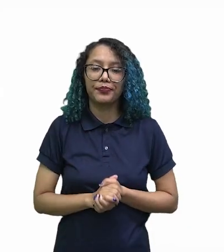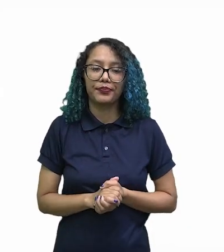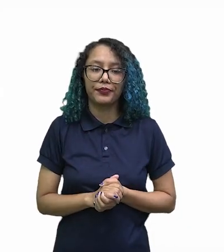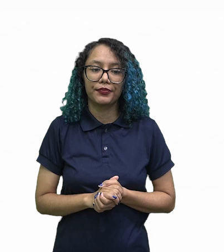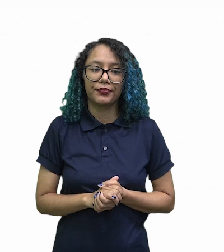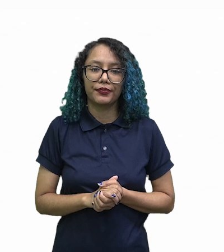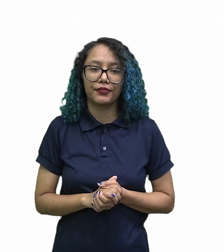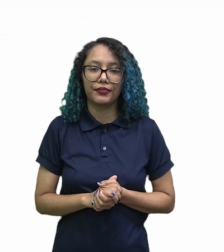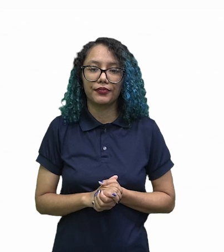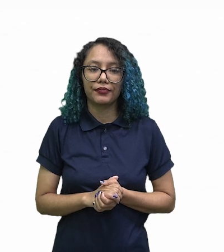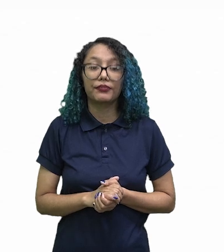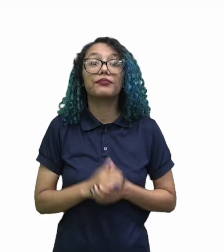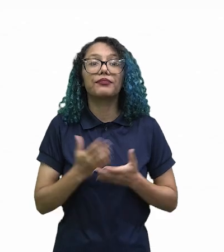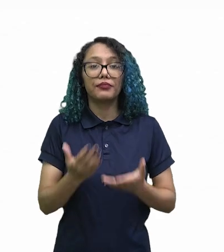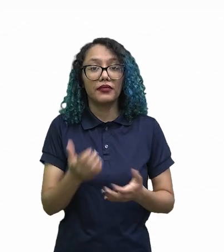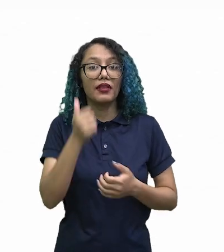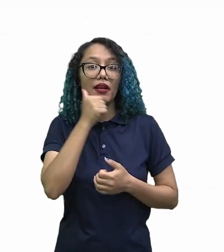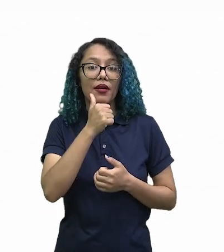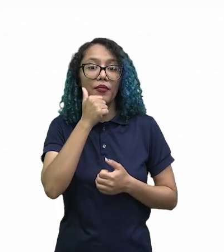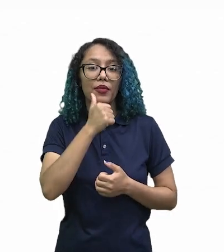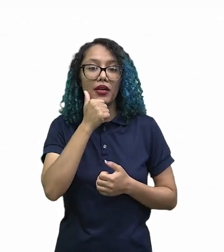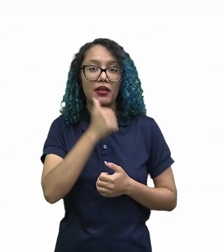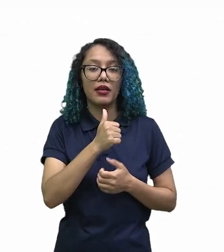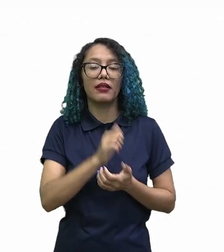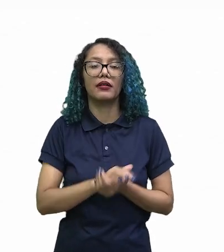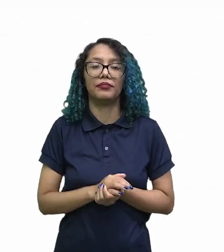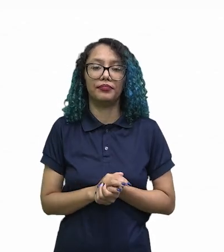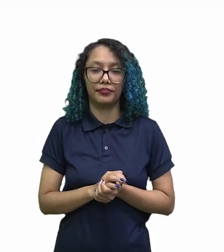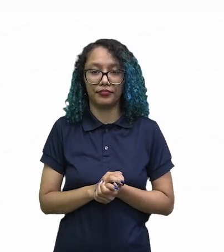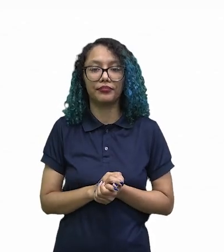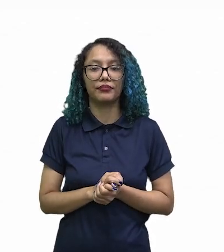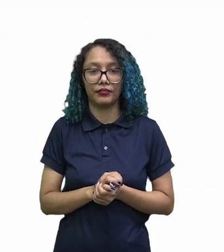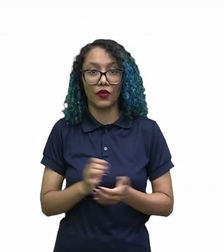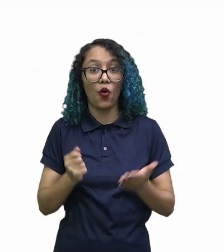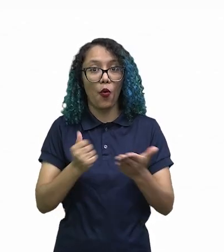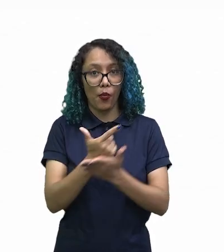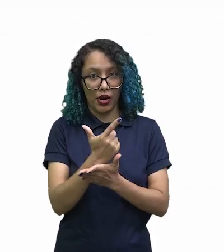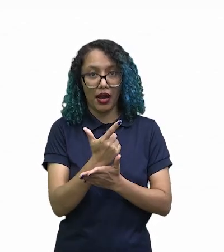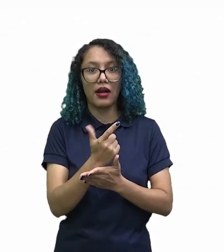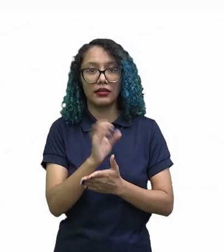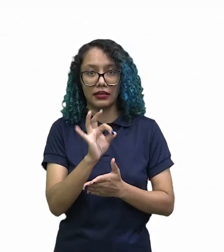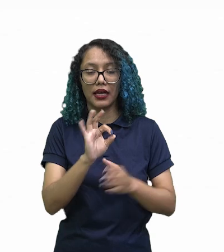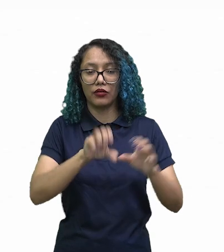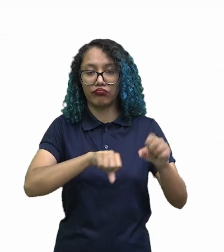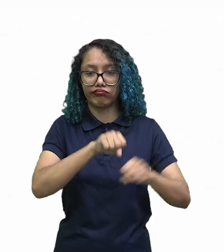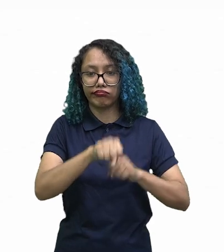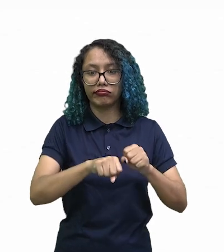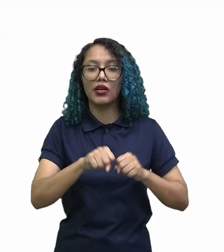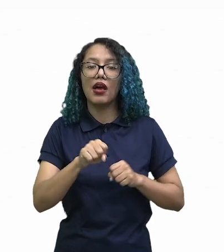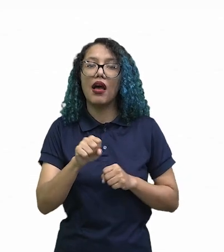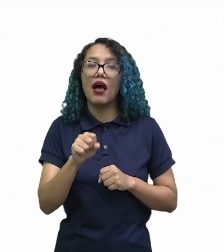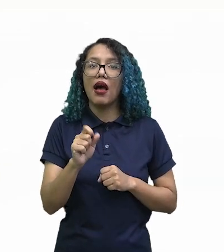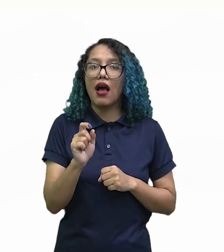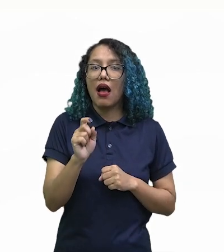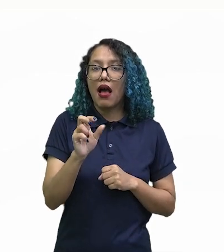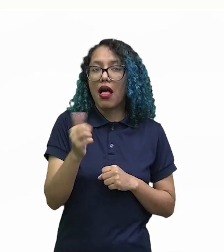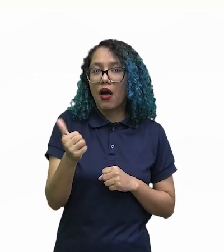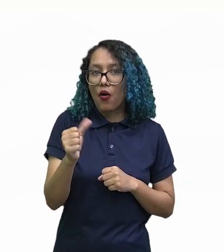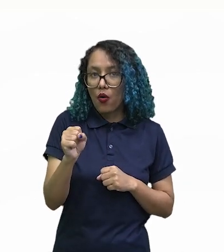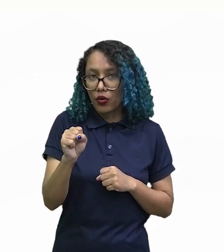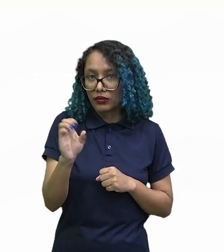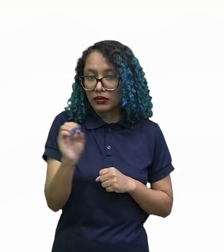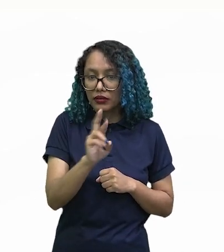nós vemos aí no vídeo? Né? A Maria, ela quer comprar a bicicleta ali no valor de R$ 800, a taxa de juros 2%